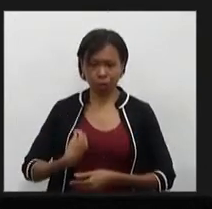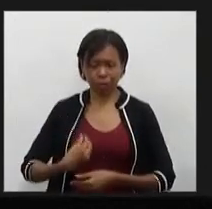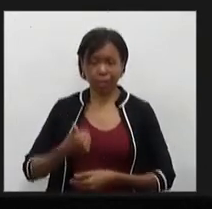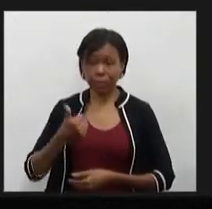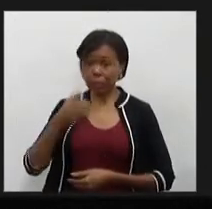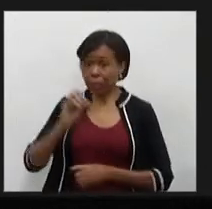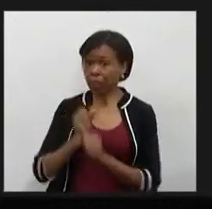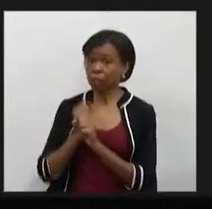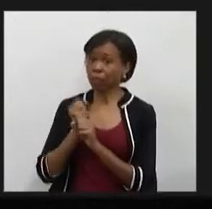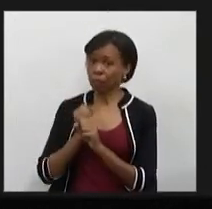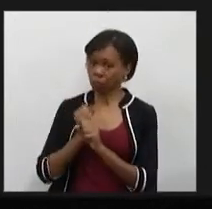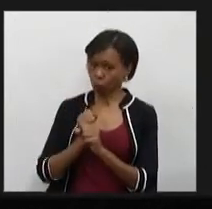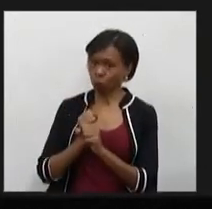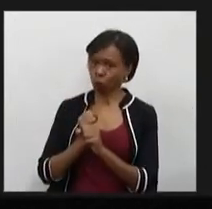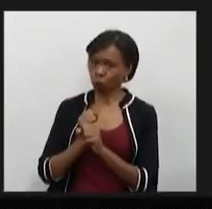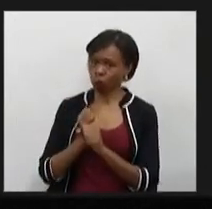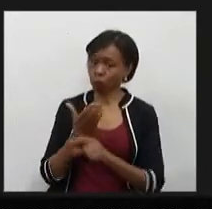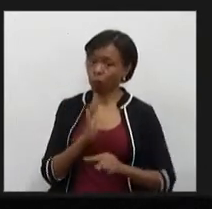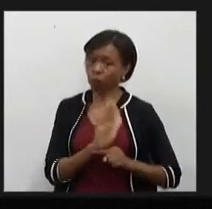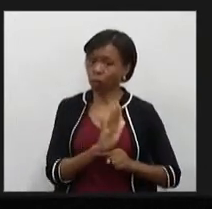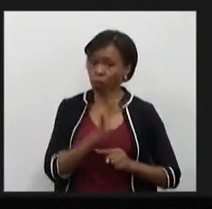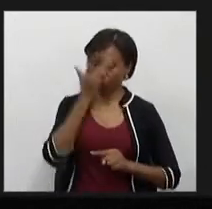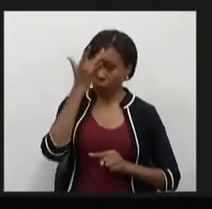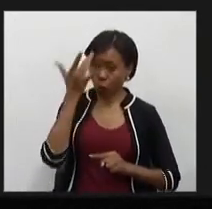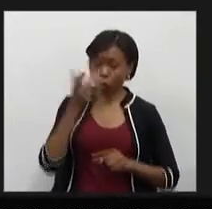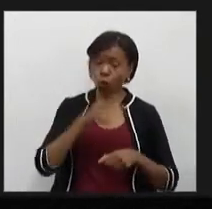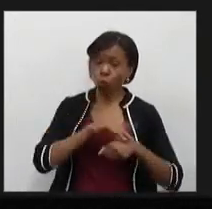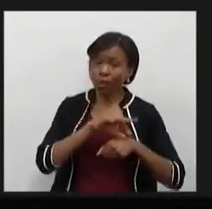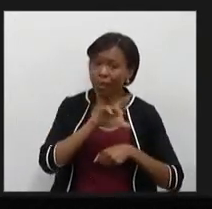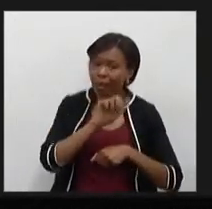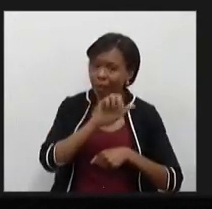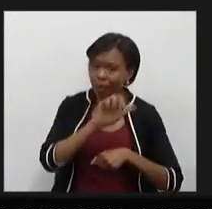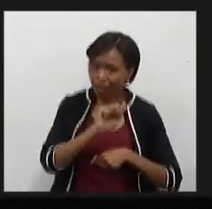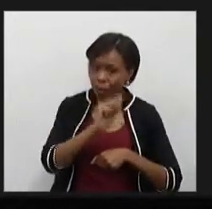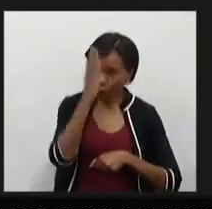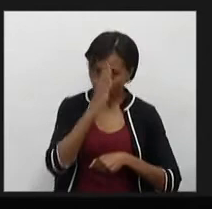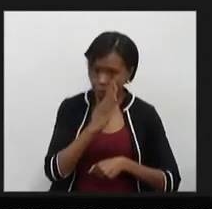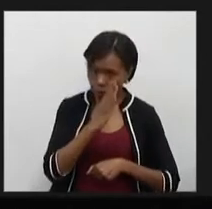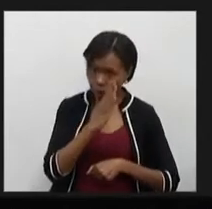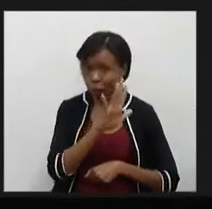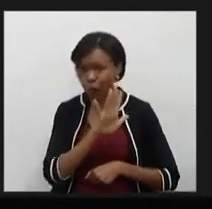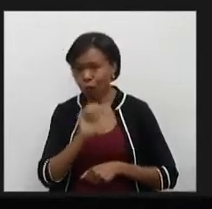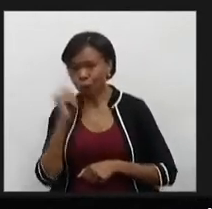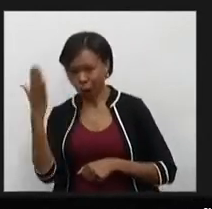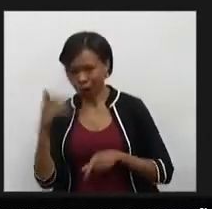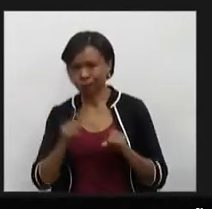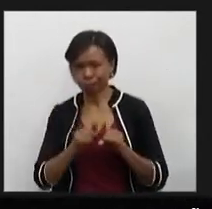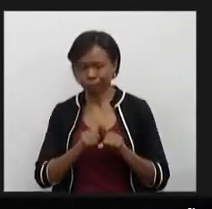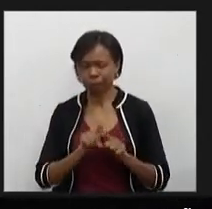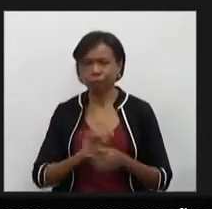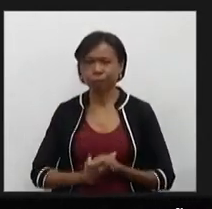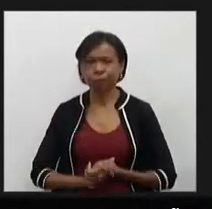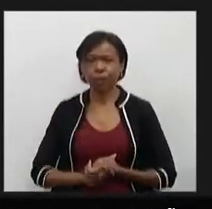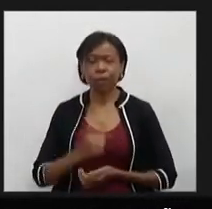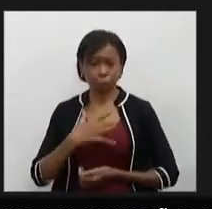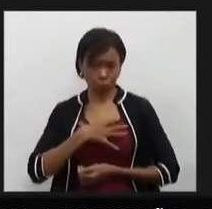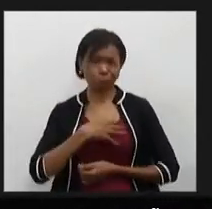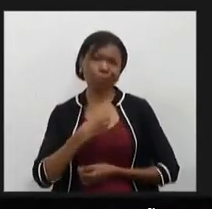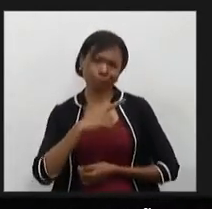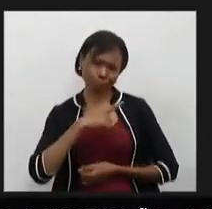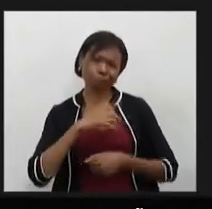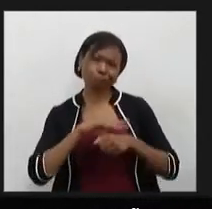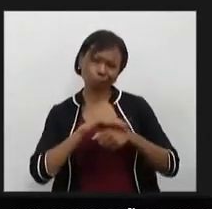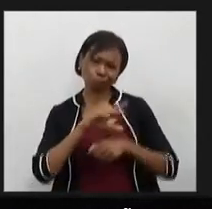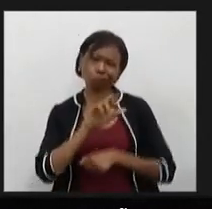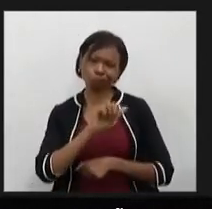do Brasil. E eu fui mãe de uma criança com doenças raras. E a síndrome de Menkes, uma doença muito rara, infelizmente o